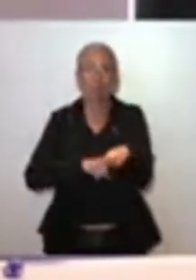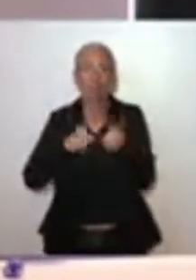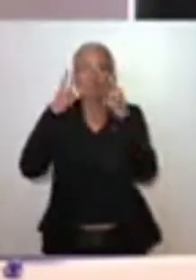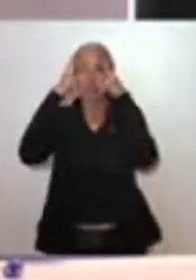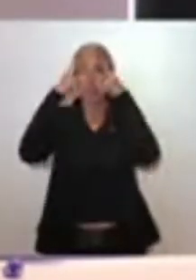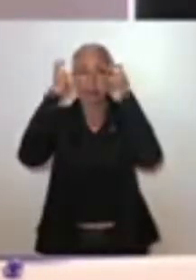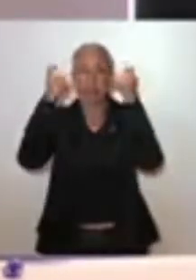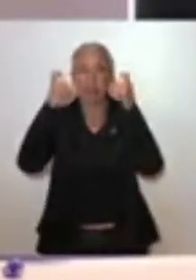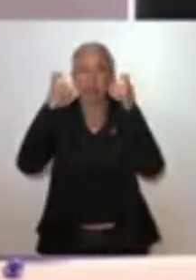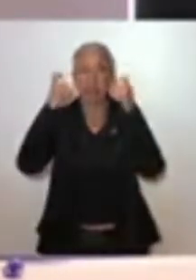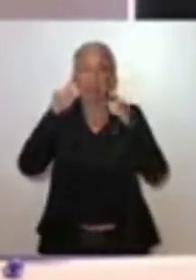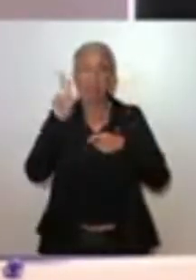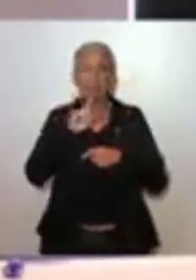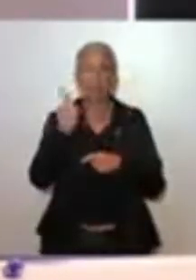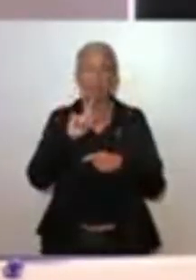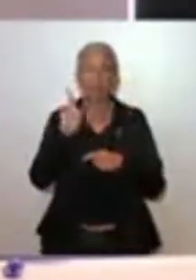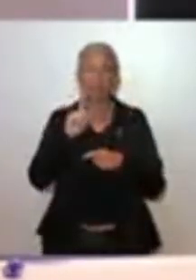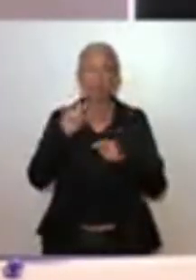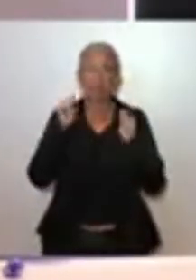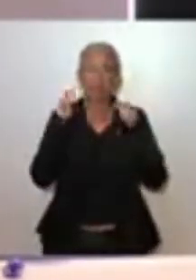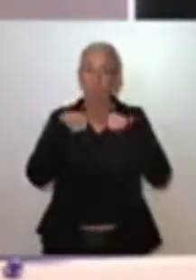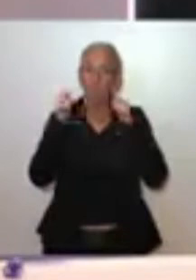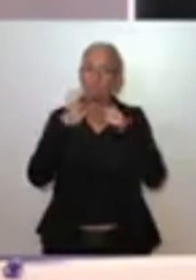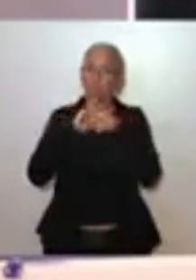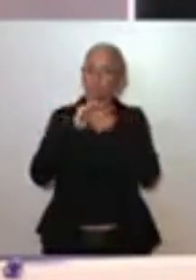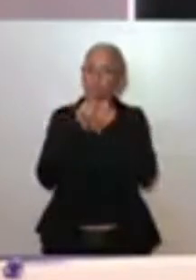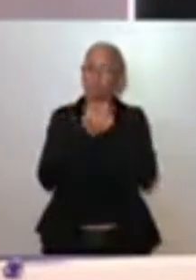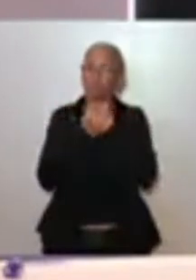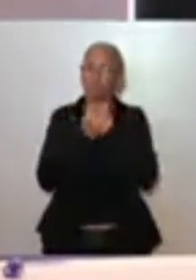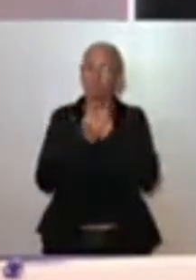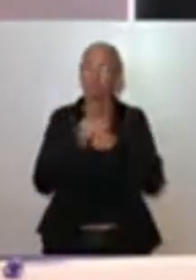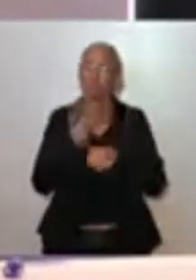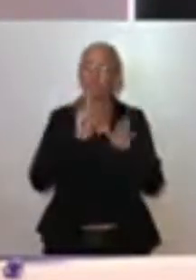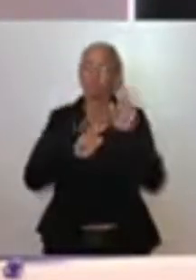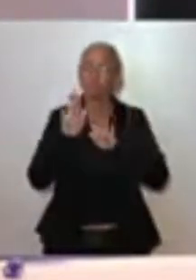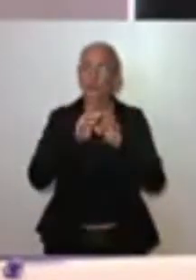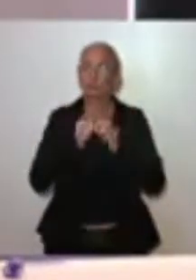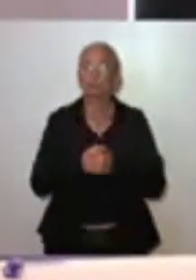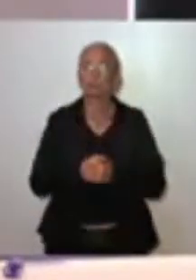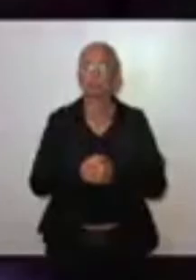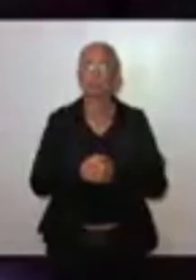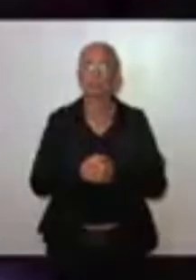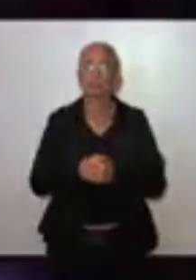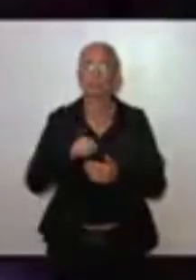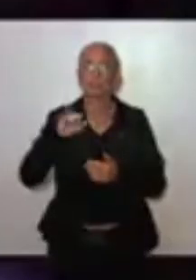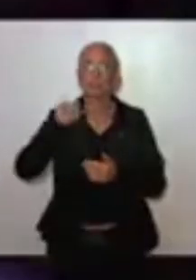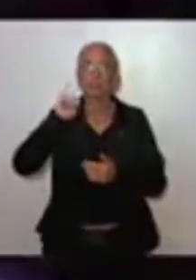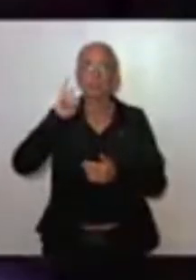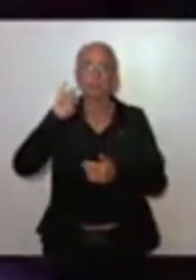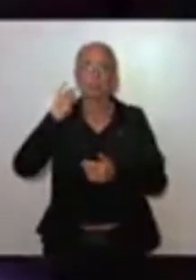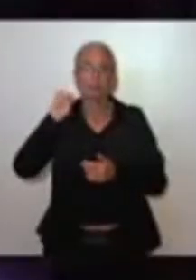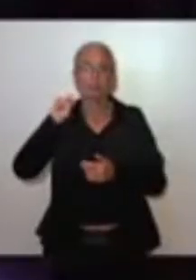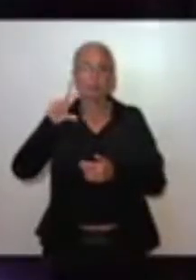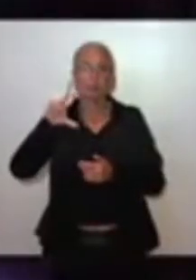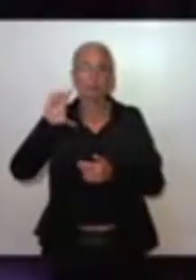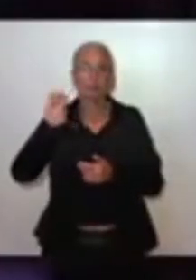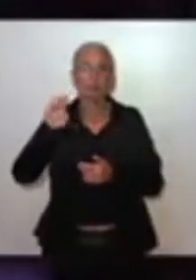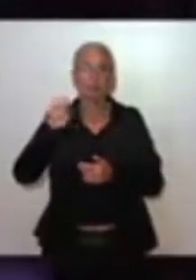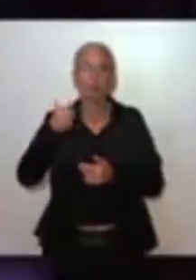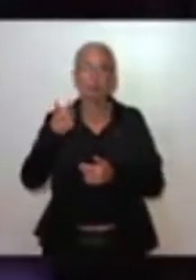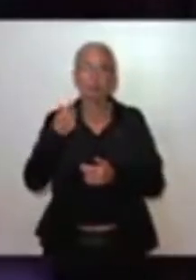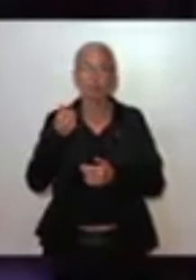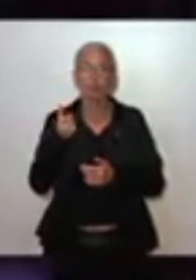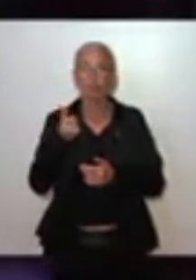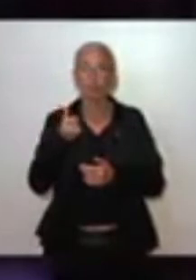e ela não é suicida ela precisa se proteger a Isabelle está lindo Vale Faria 16